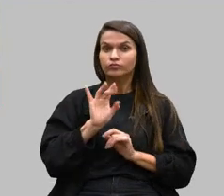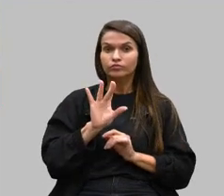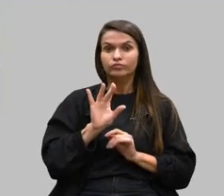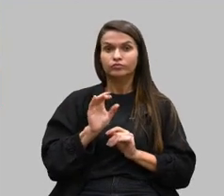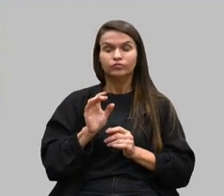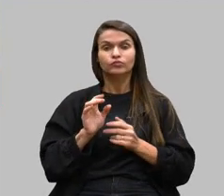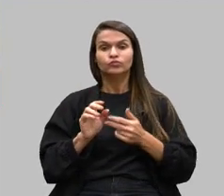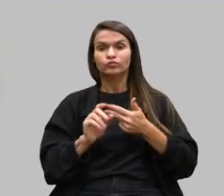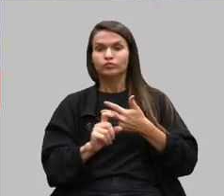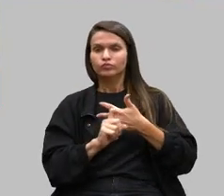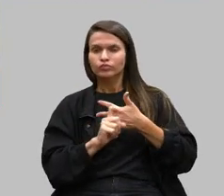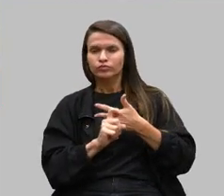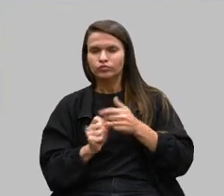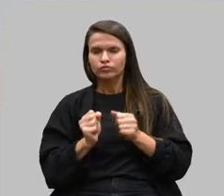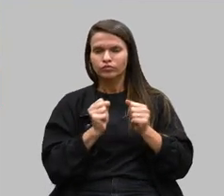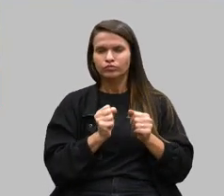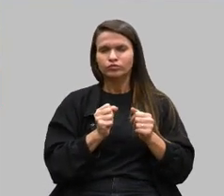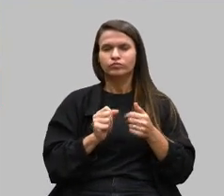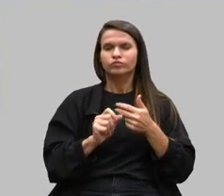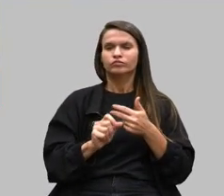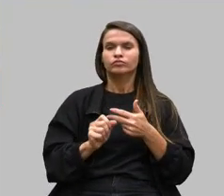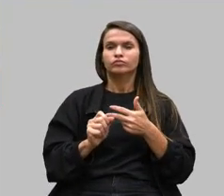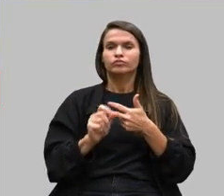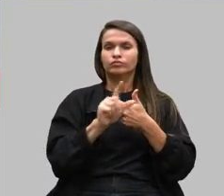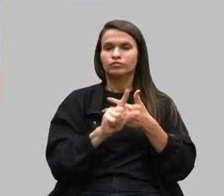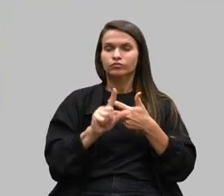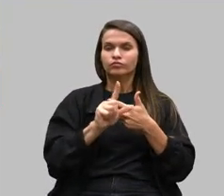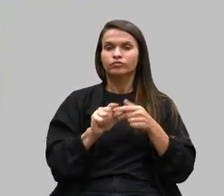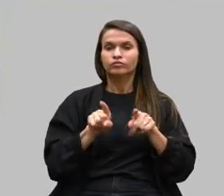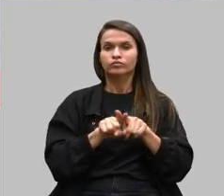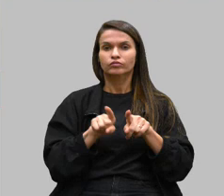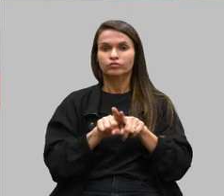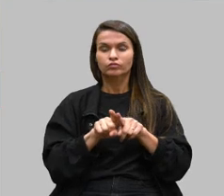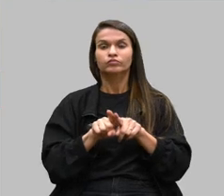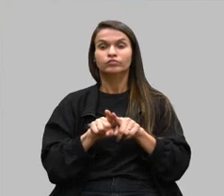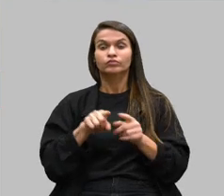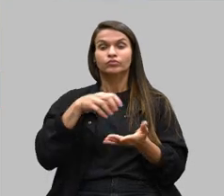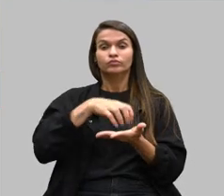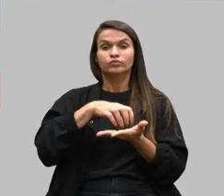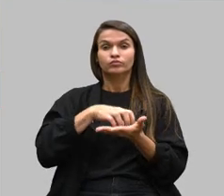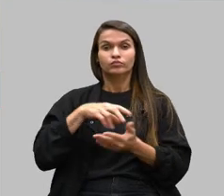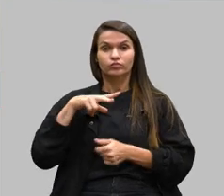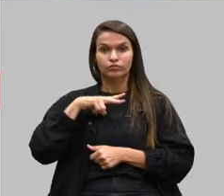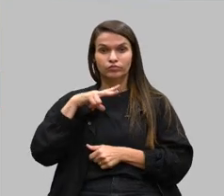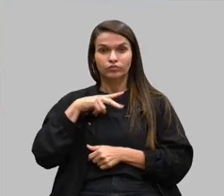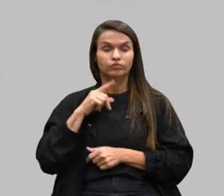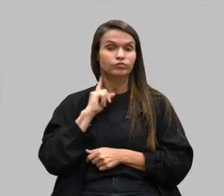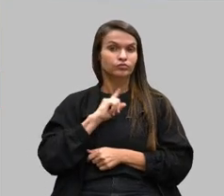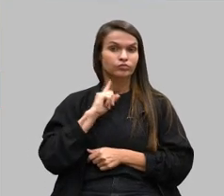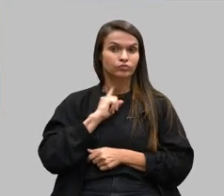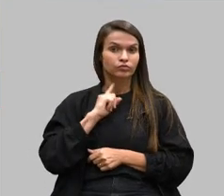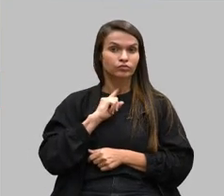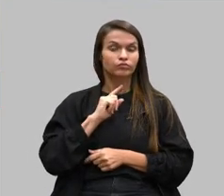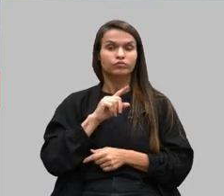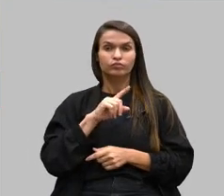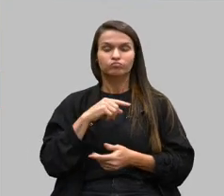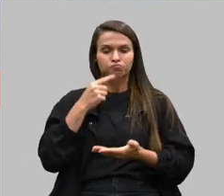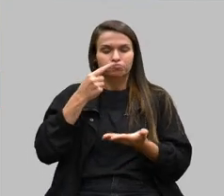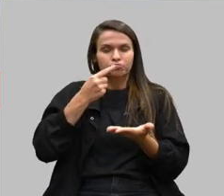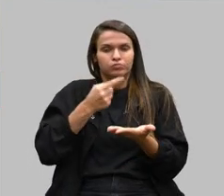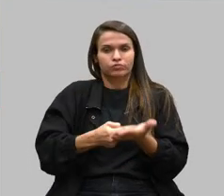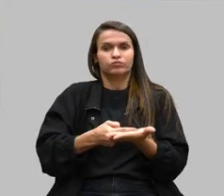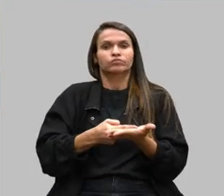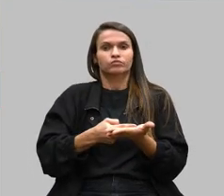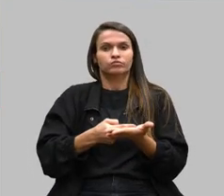Executivo não só do Poder Legislativo mas também das das do setor privado de Minas Gerais contem sempre conosco